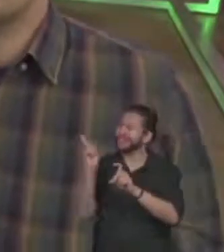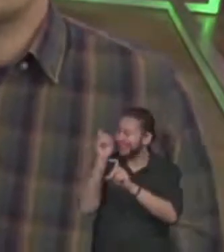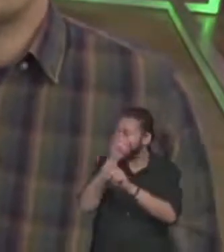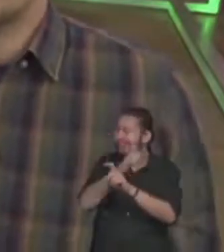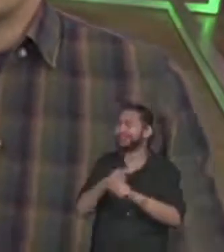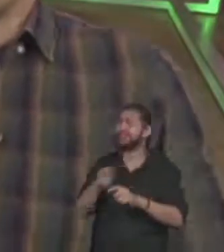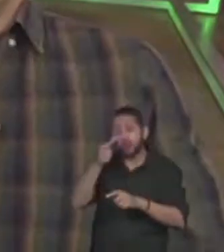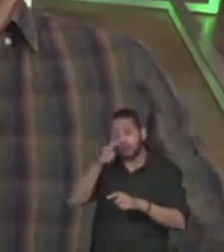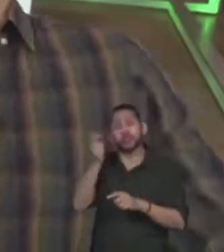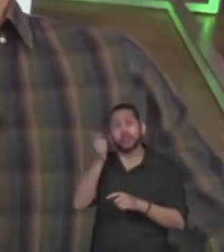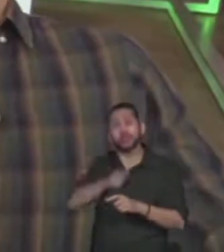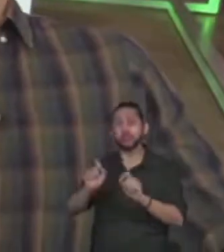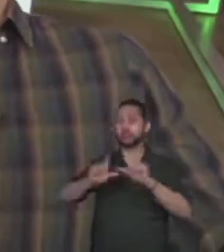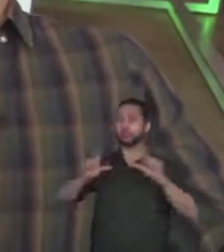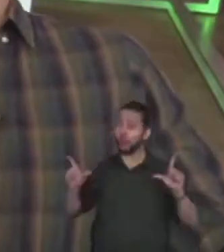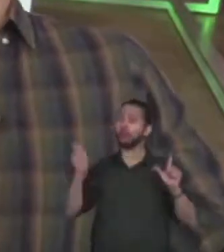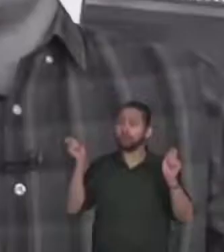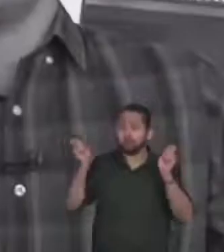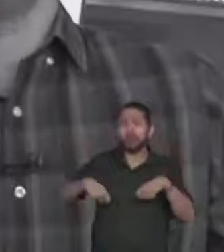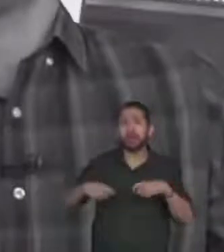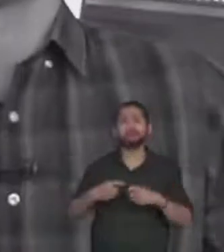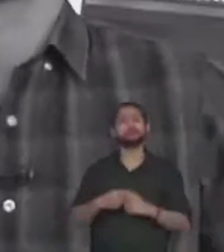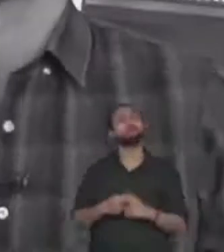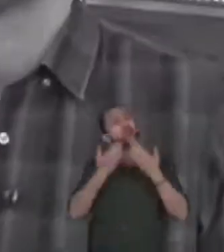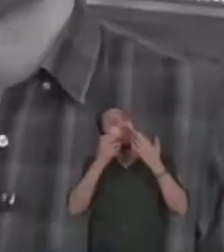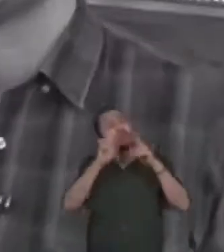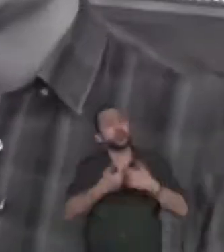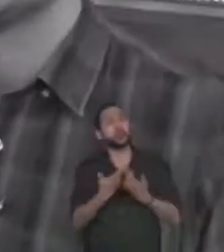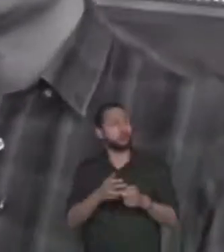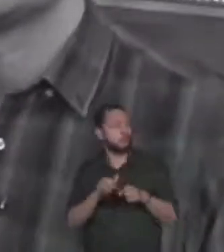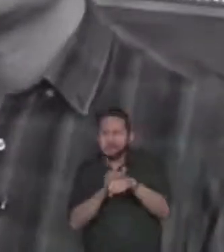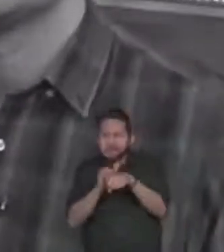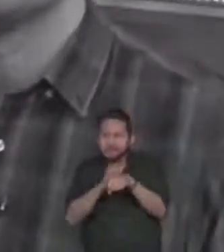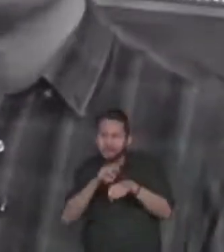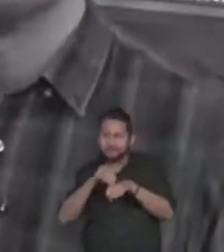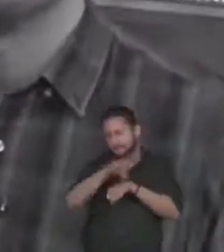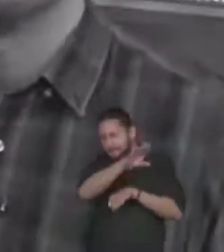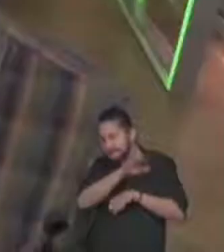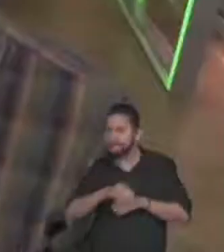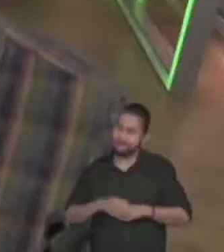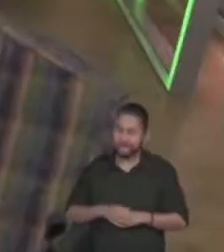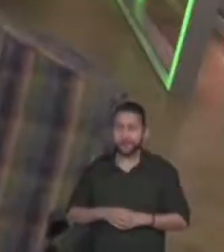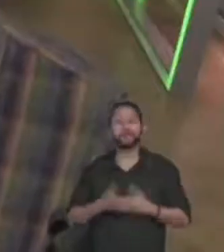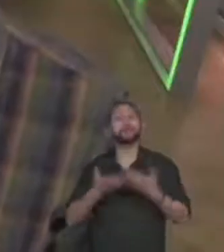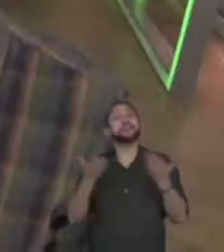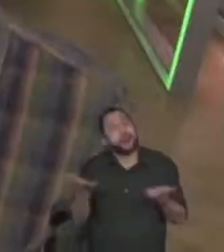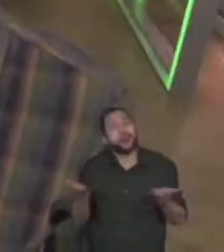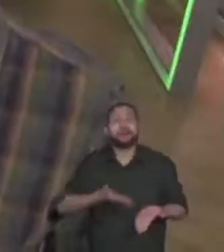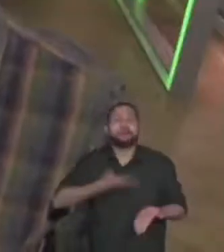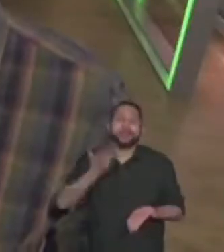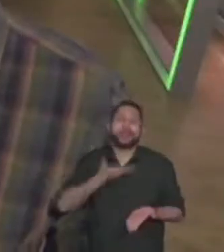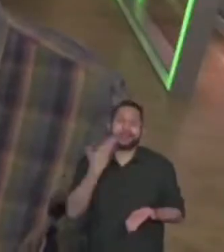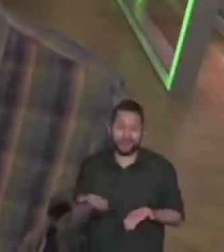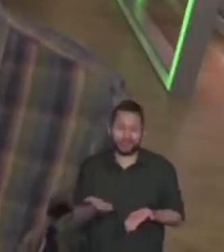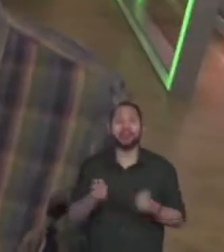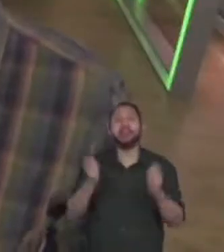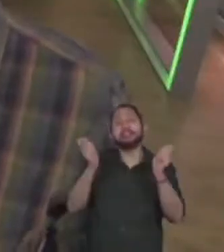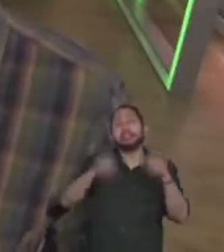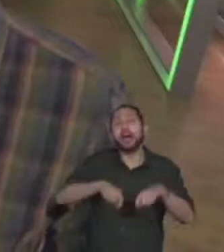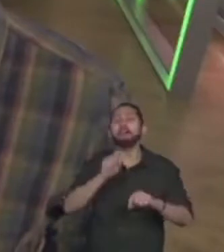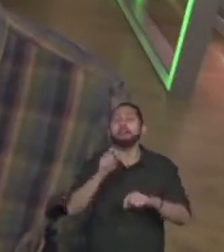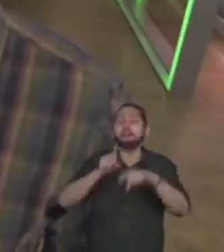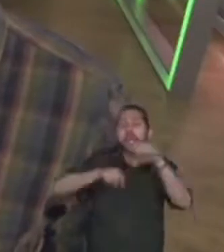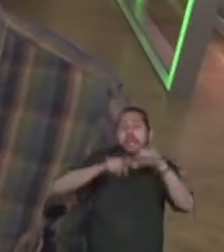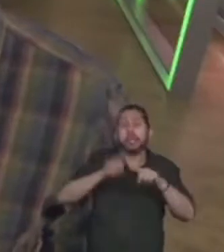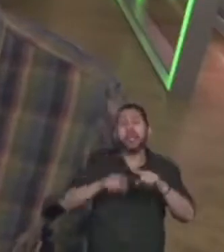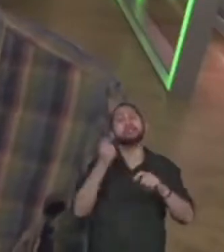no computador numa tela bem maior. É por isso que a gente vai te dar uma mãozinha. Vai ficar tudo mais fácil, gente. Vai dar para acessar todo o